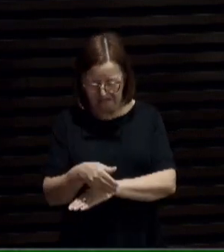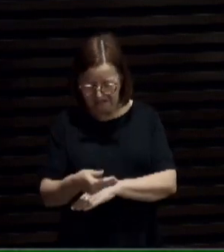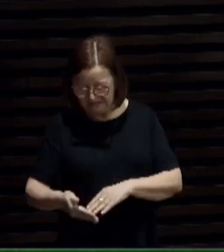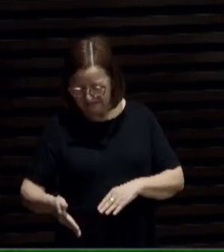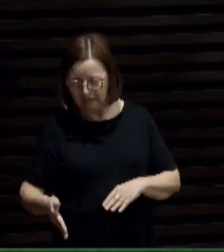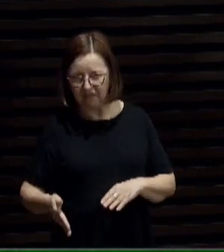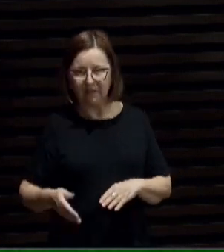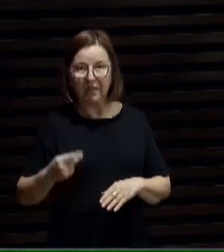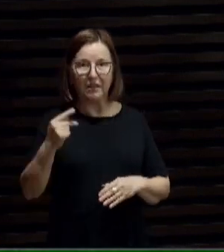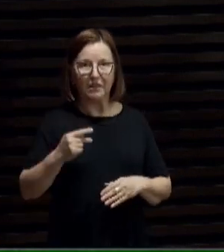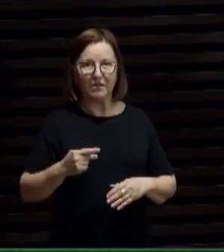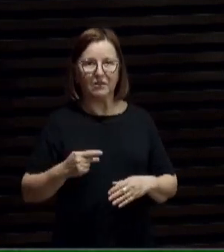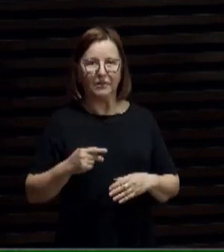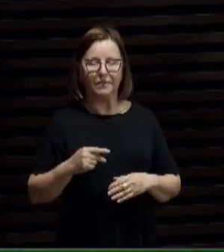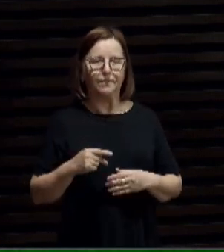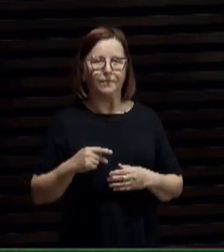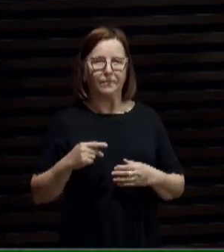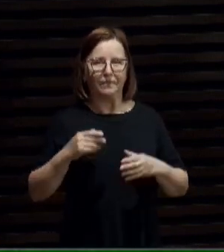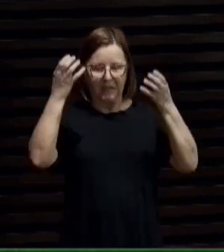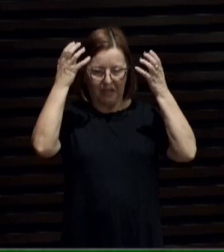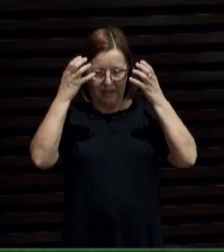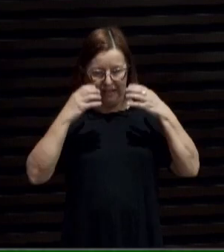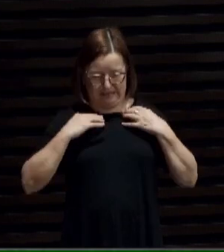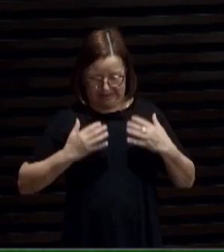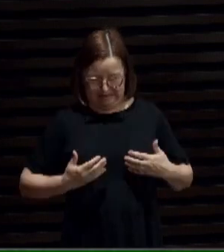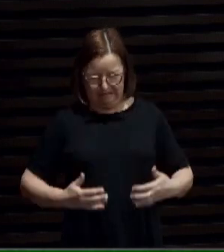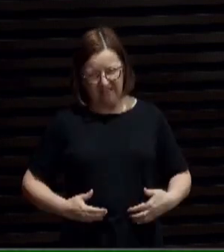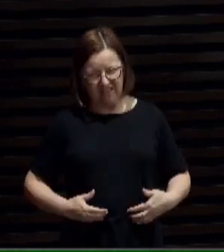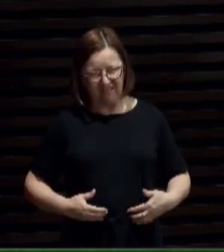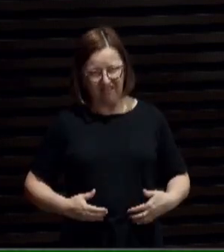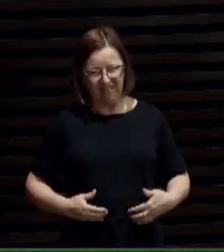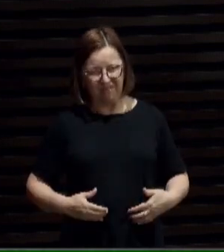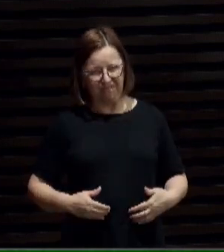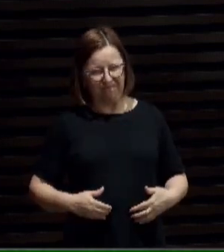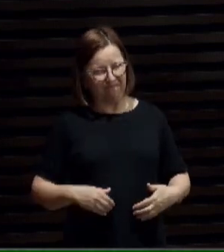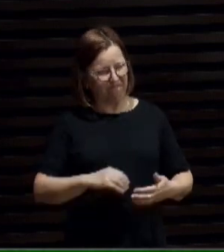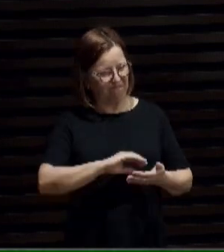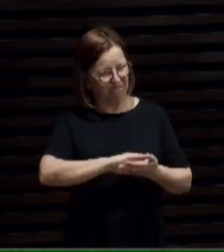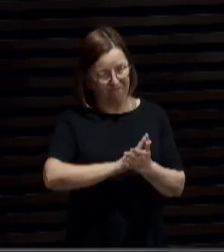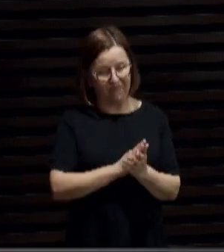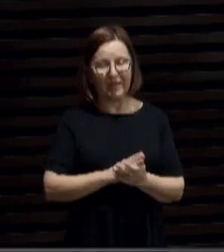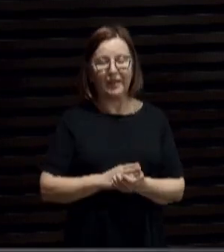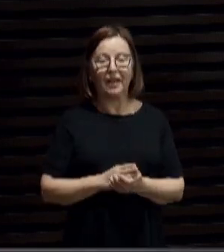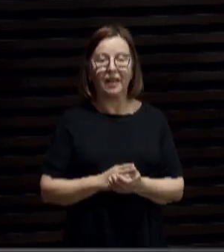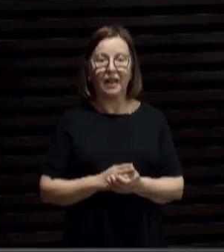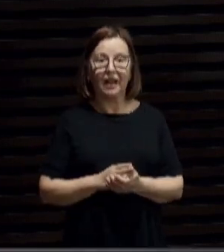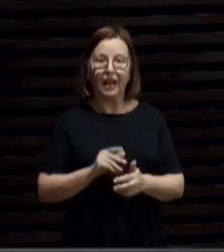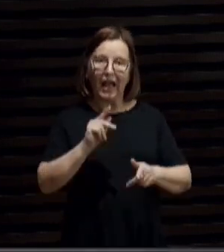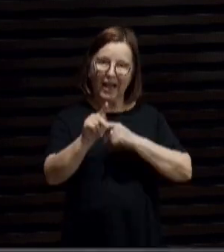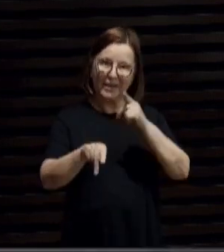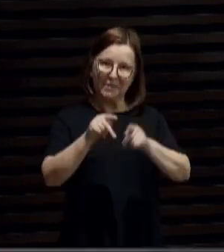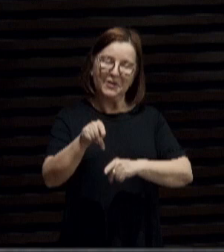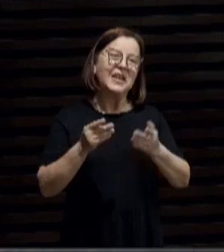armadura manchada com desgraça. Aqueles que servem a Deus têm